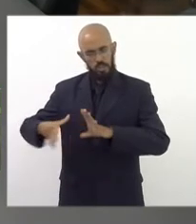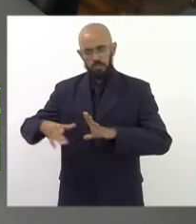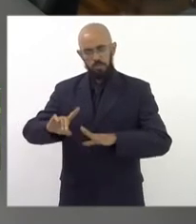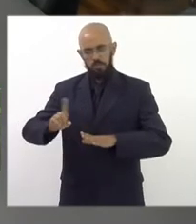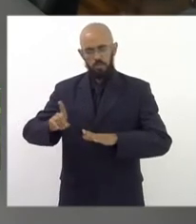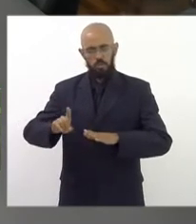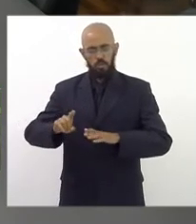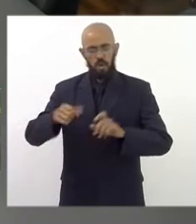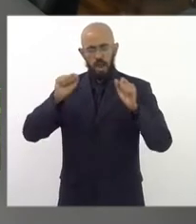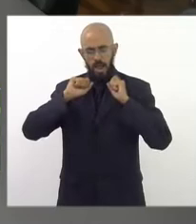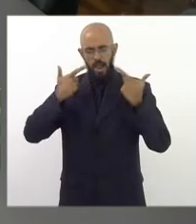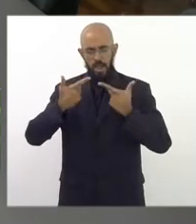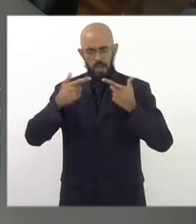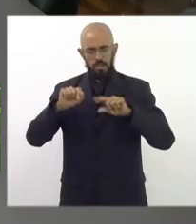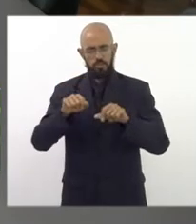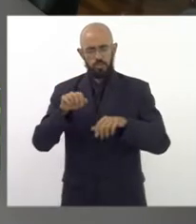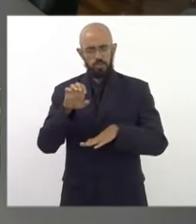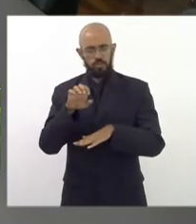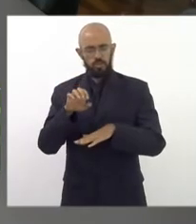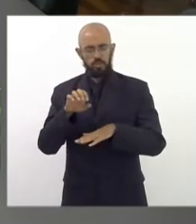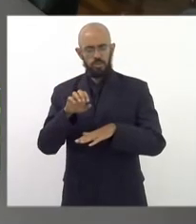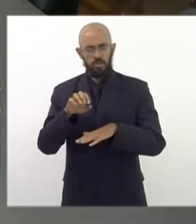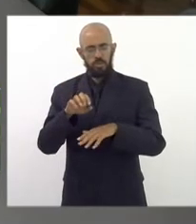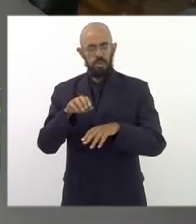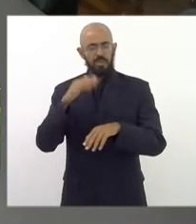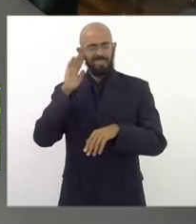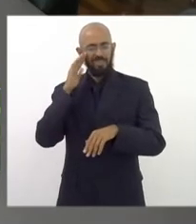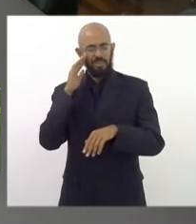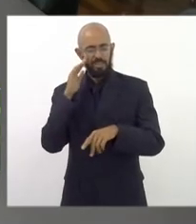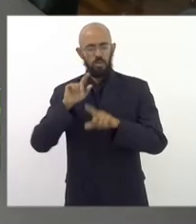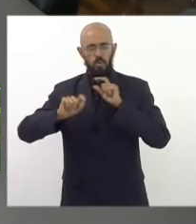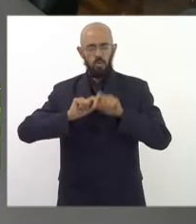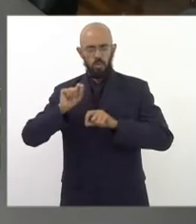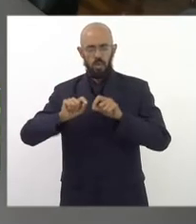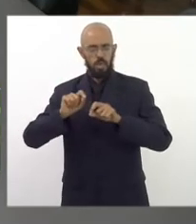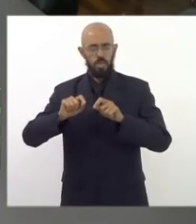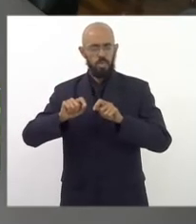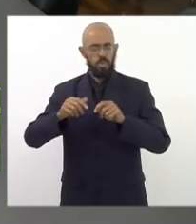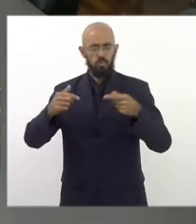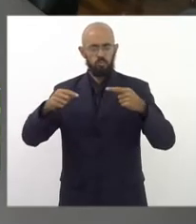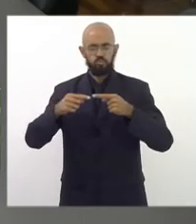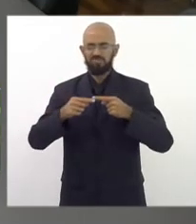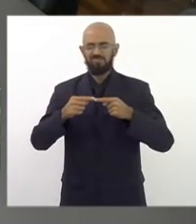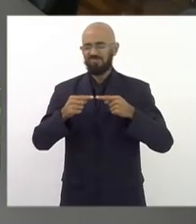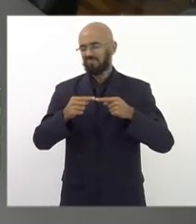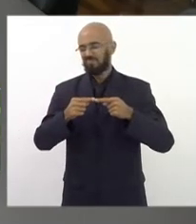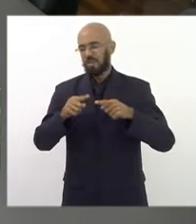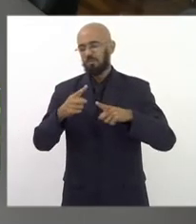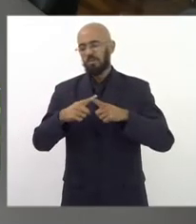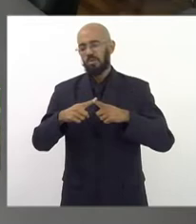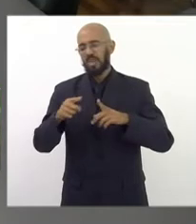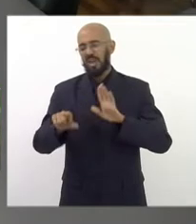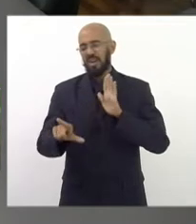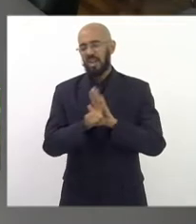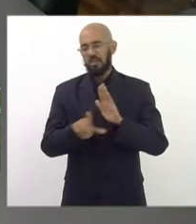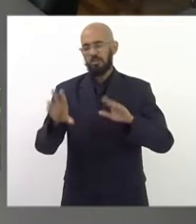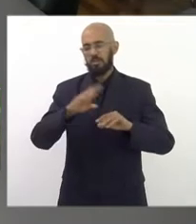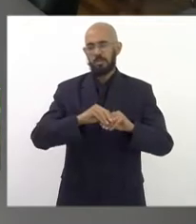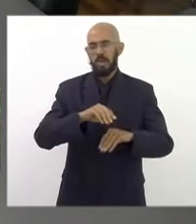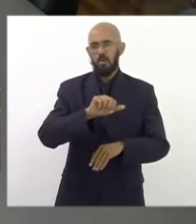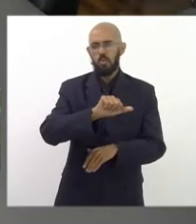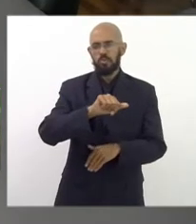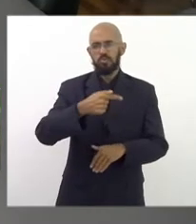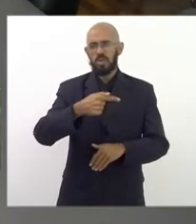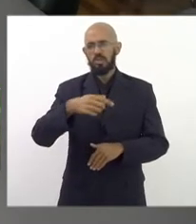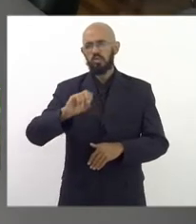Legislativa do Estado, ela entendeu de que não caberia isso, porque a Lei Complementar 178